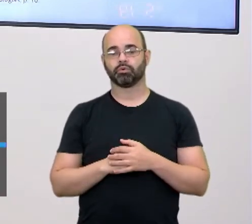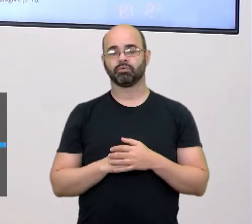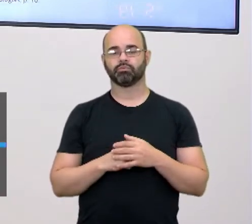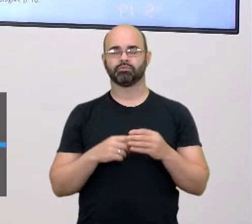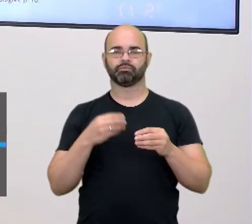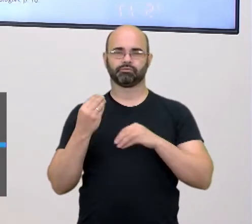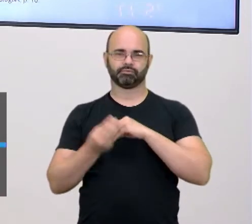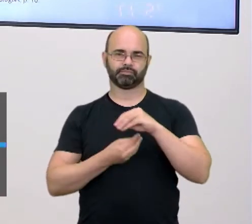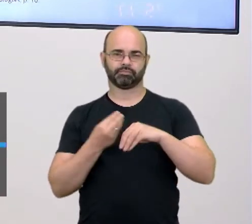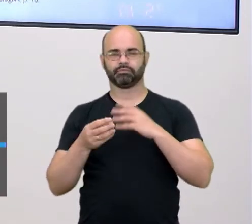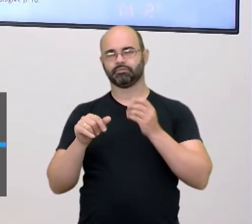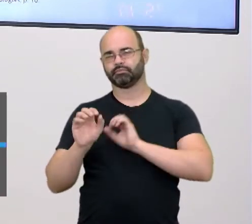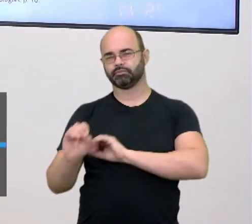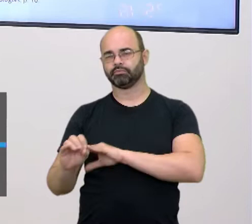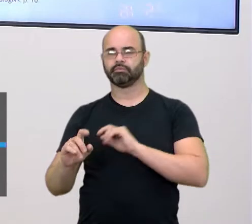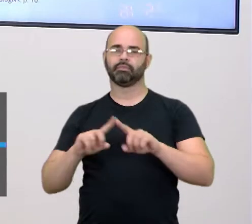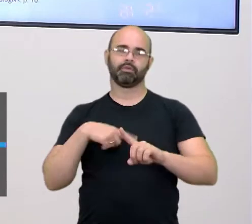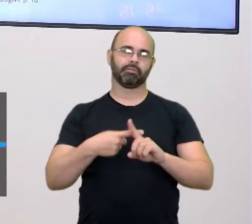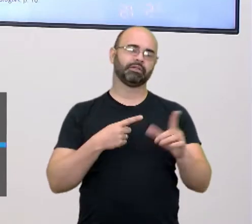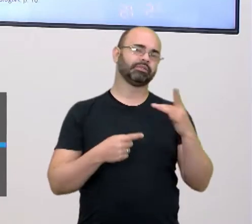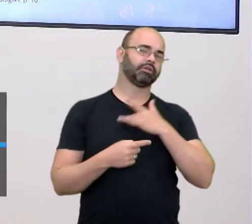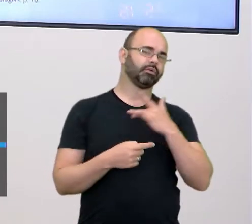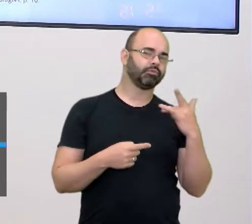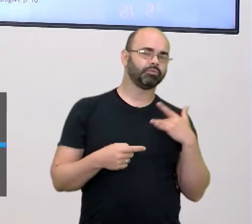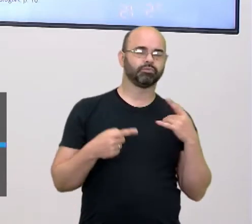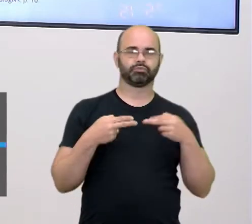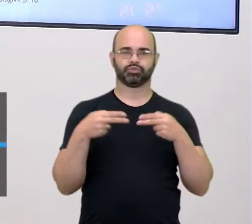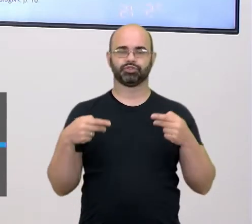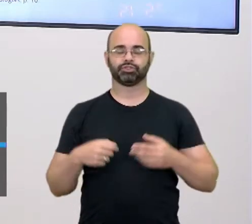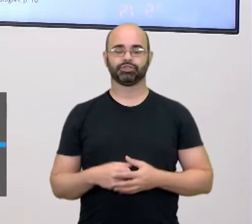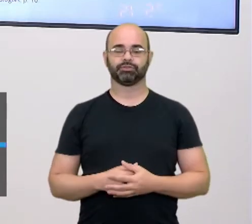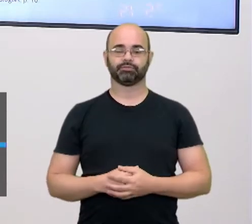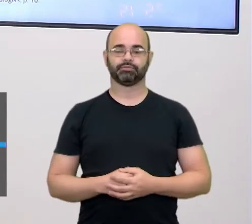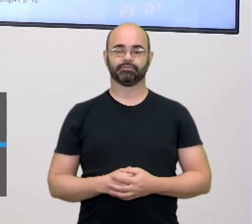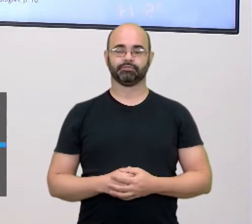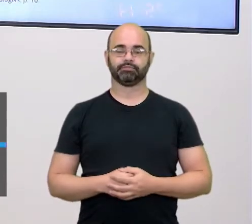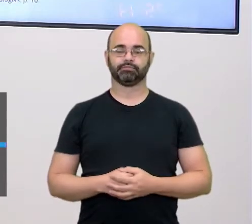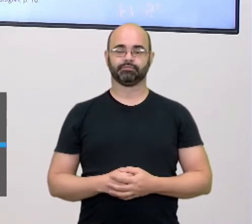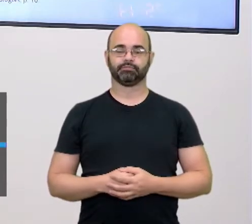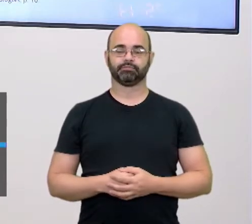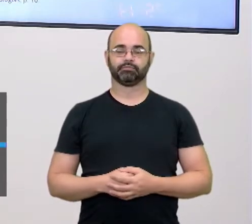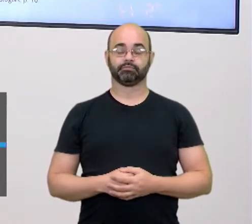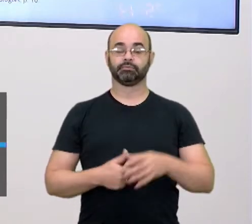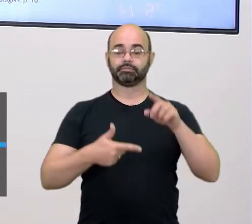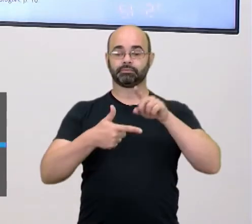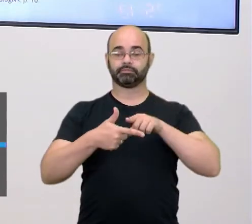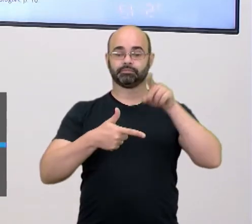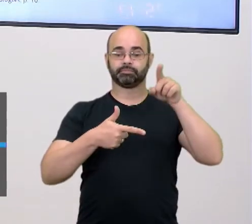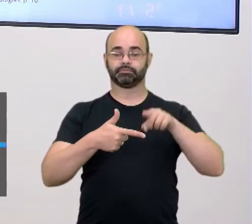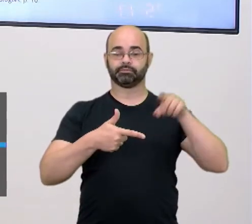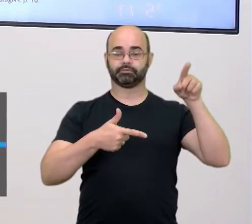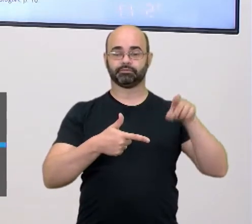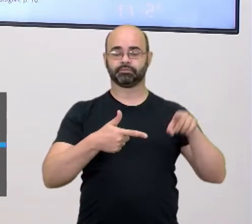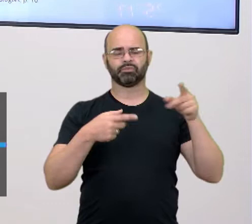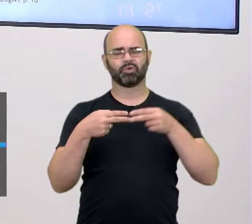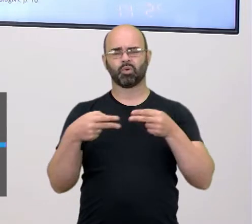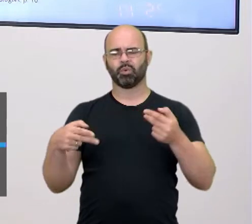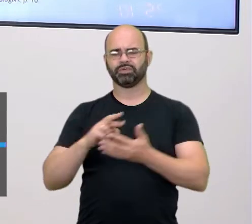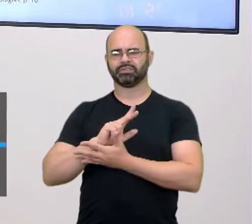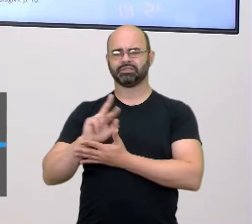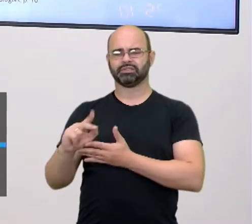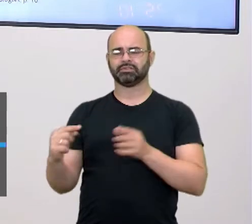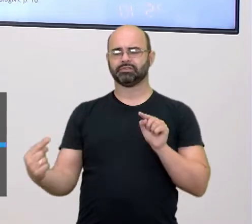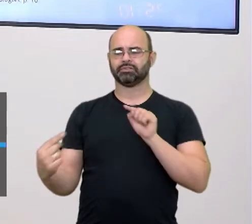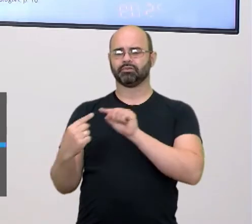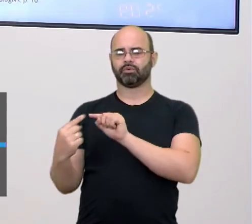sejam educacionais, de saúde, enfim, tá? Você tem indicadores aí de muitas situações, tá